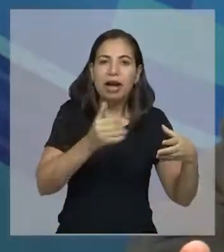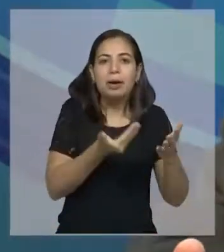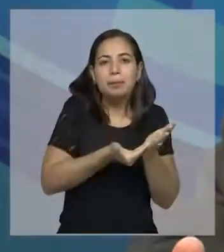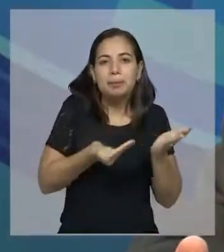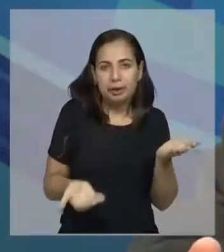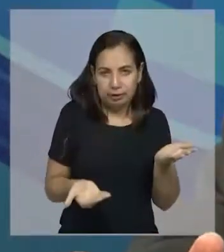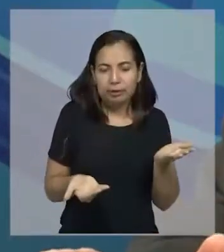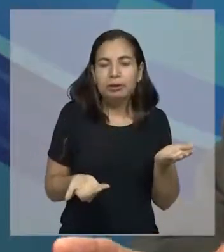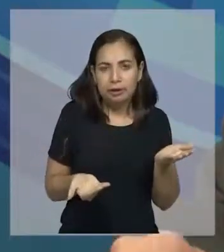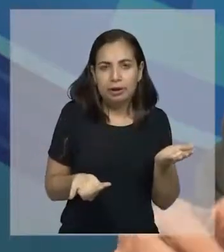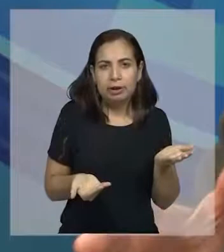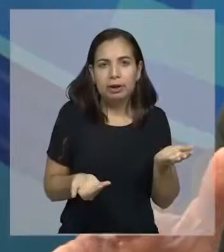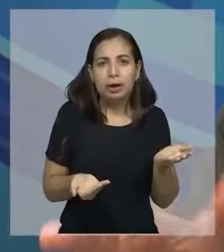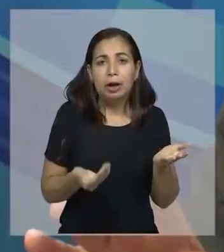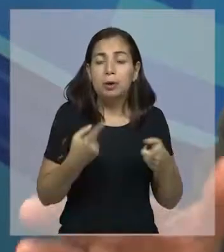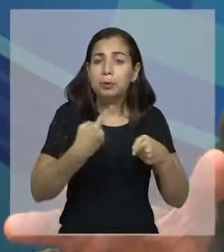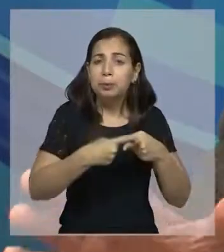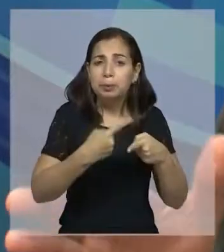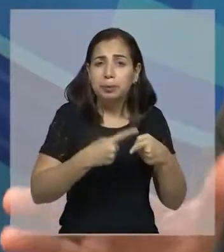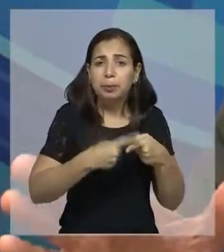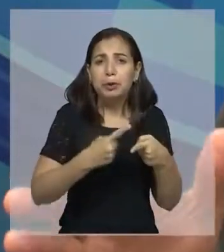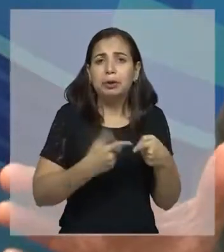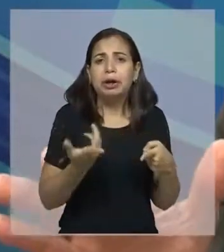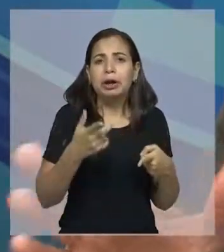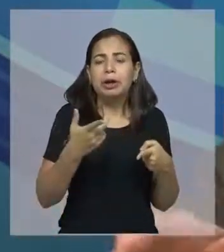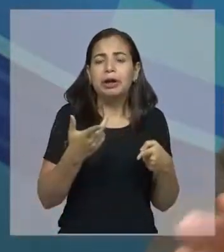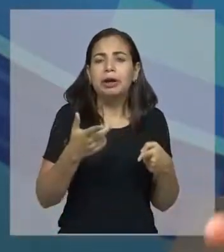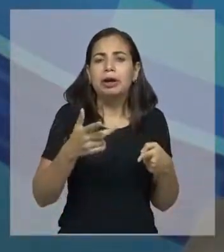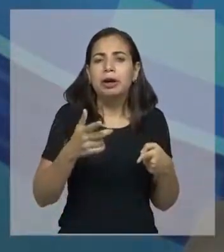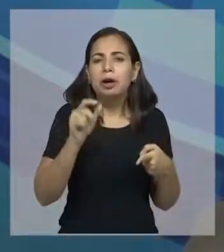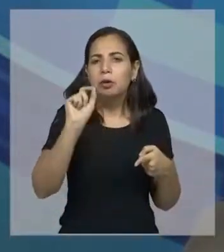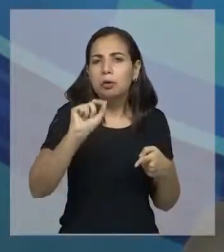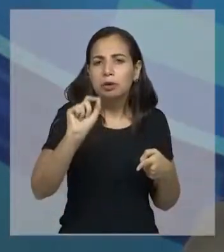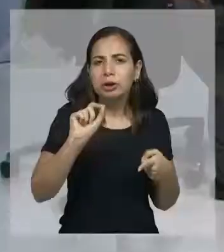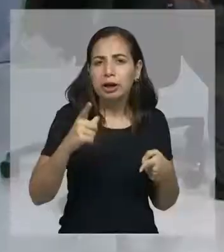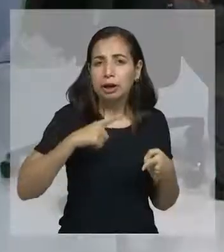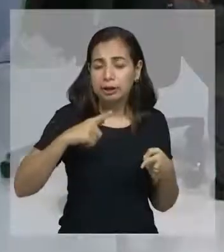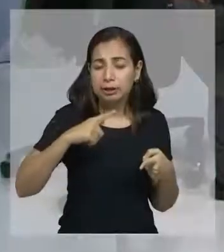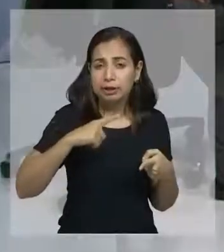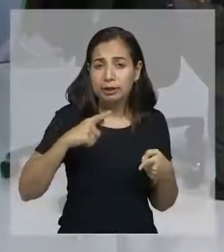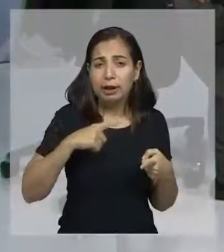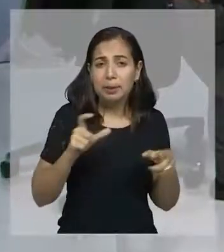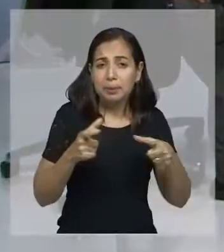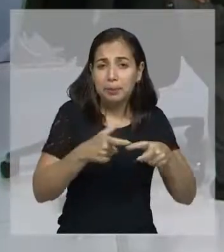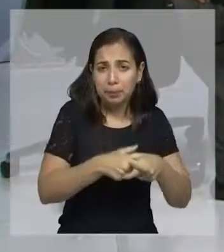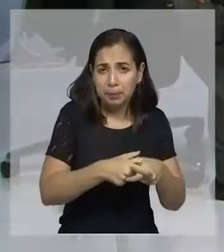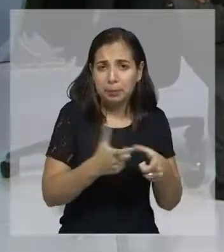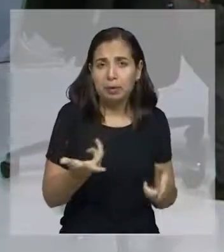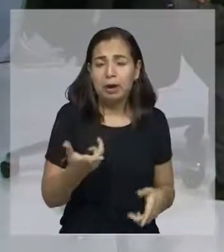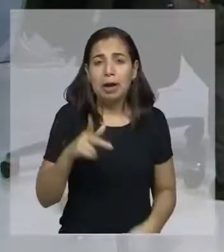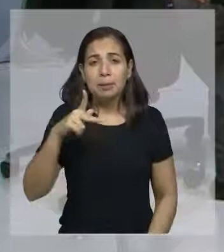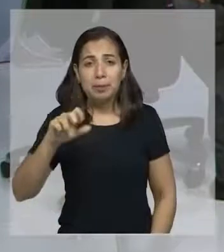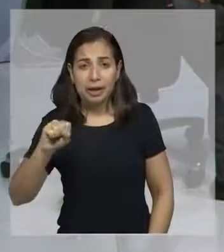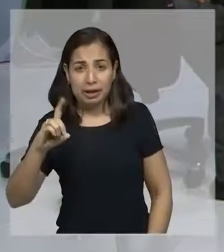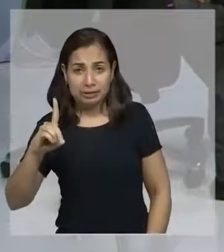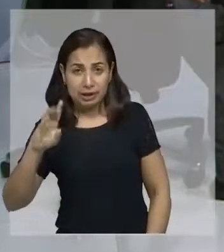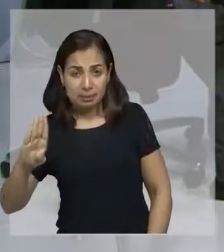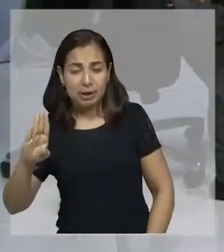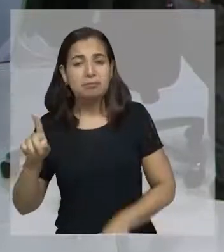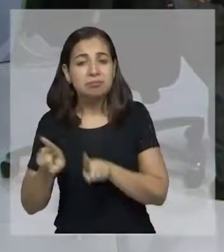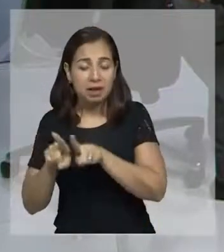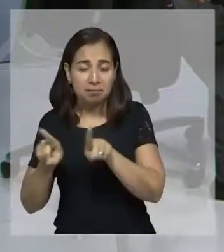pouco menor, embora a renovação não seja grande, ela poderá ser um pouco menor. A bancada do PSDB poderá sofrer também, talvez